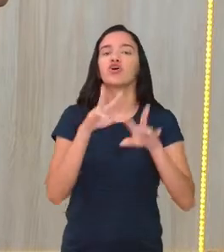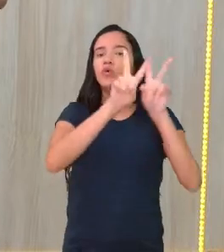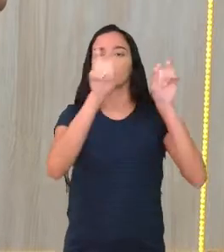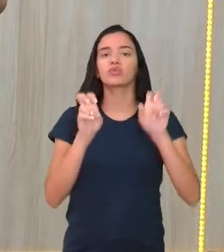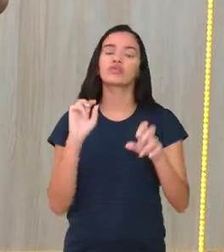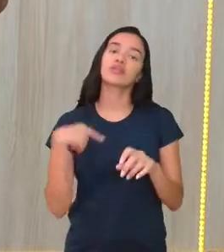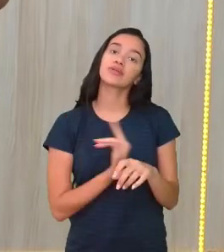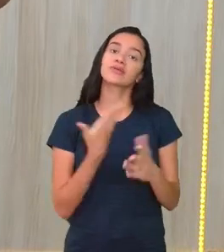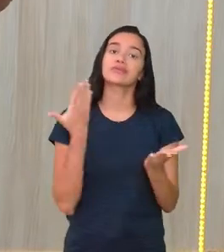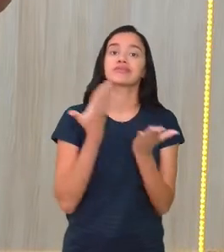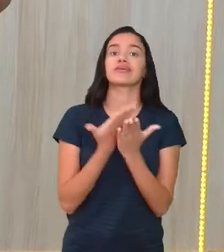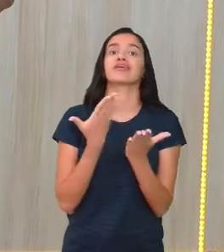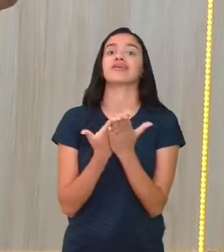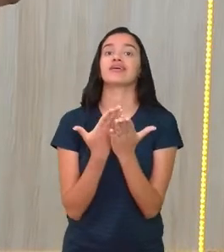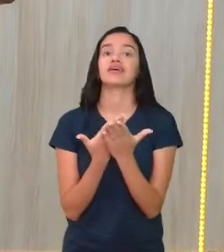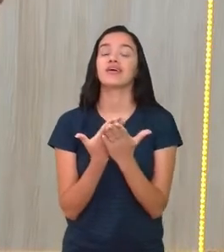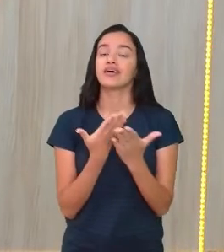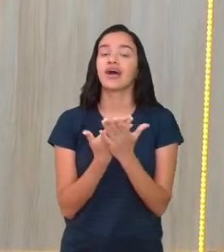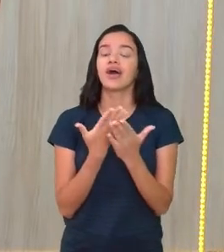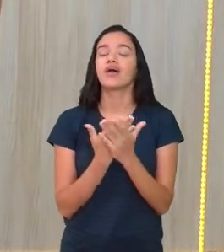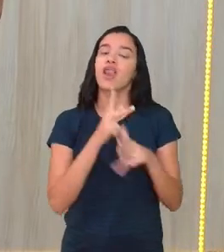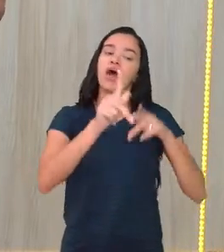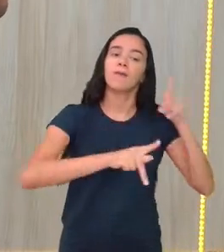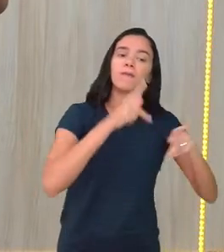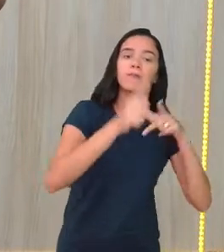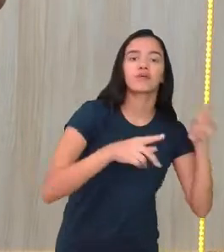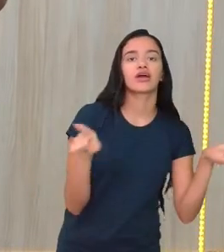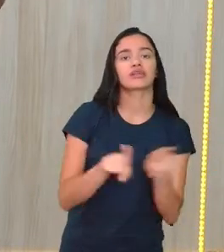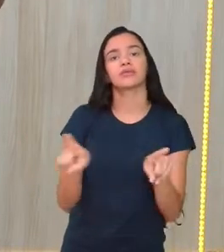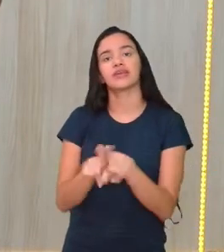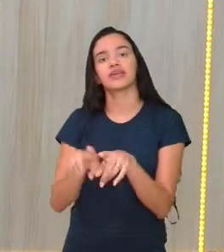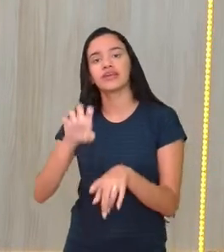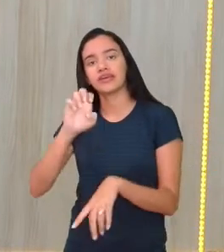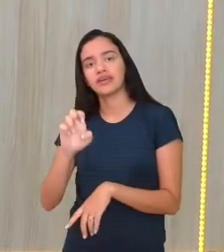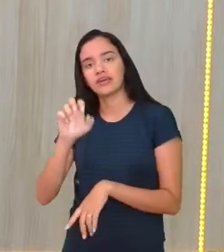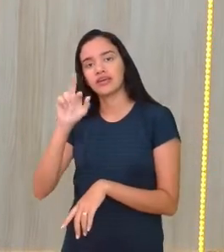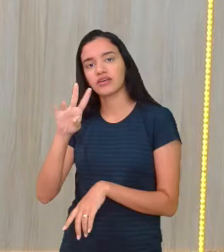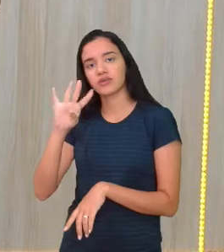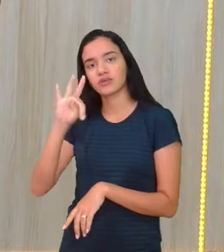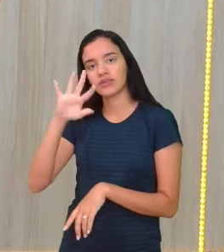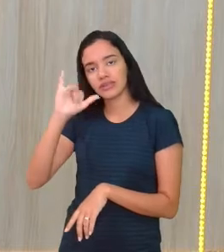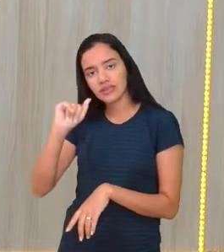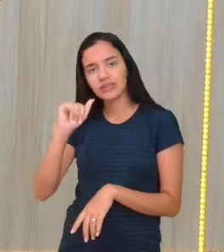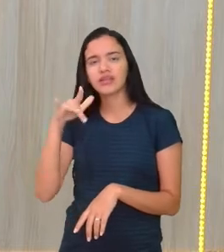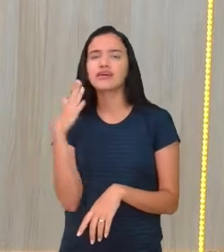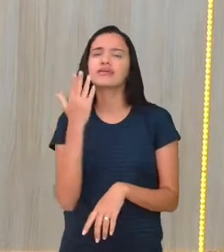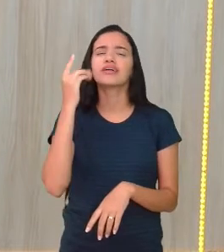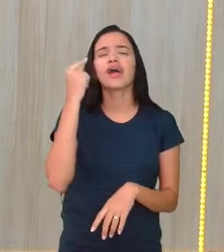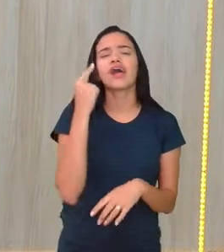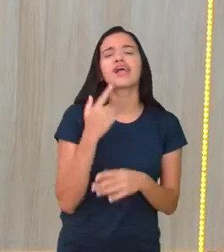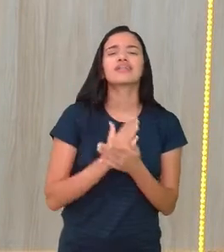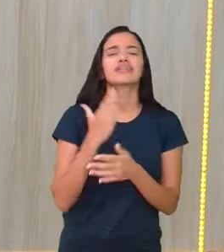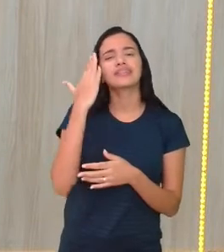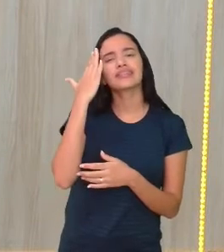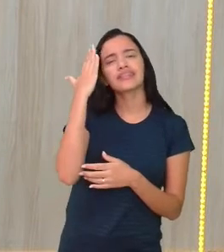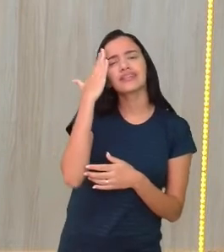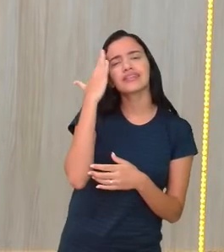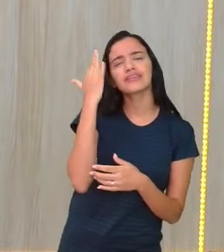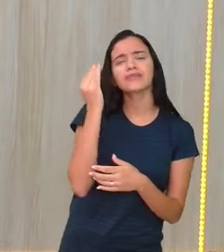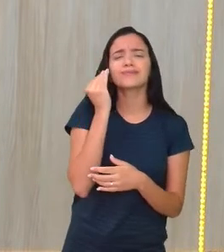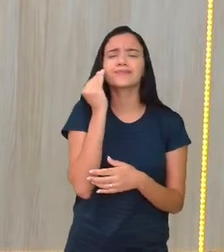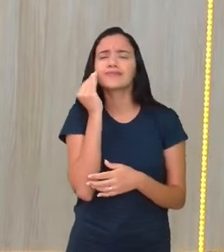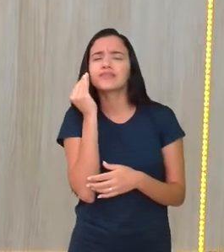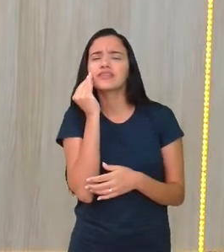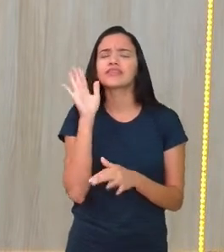nossa aula é Música Popular e Música Erudita. A gente vai tentar entender um pouquinho, pensar um pouco sobre